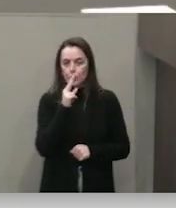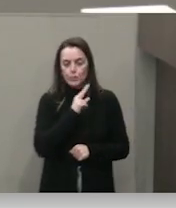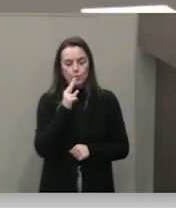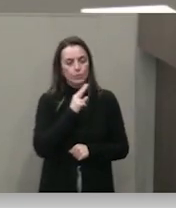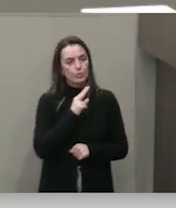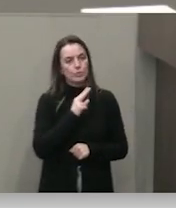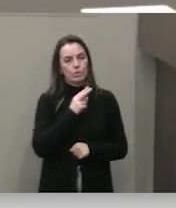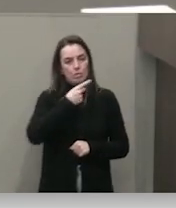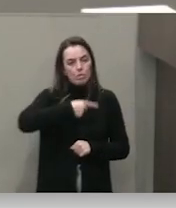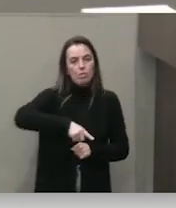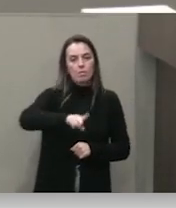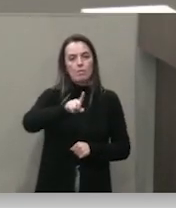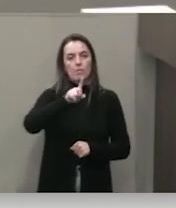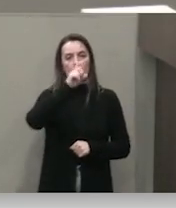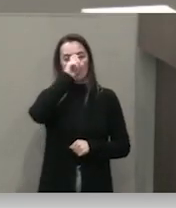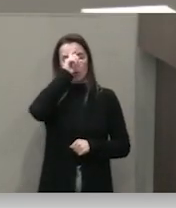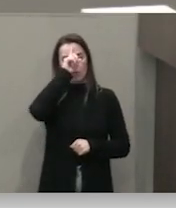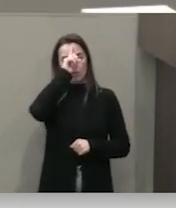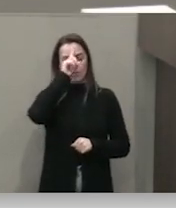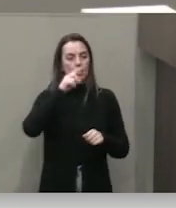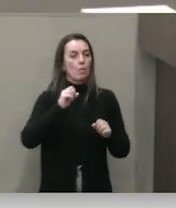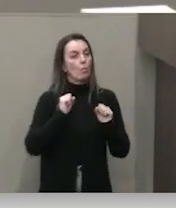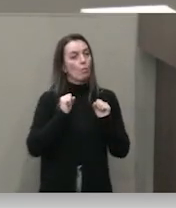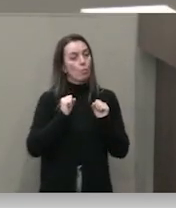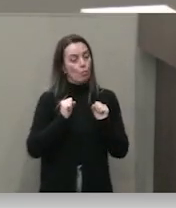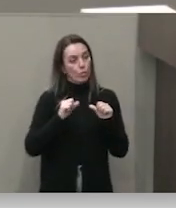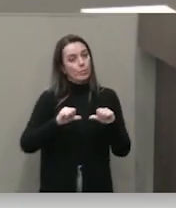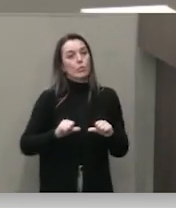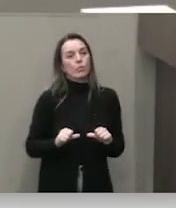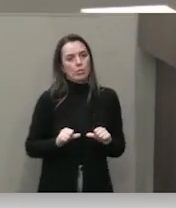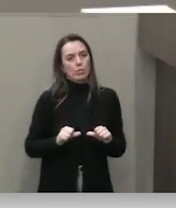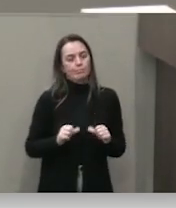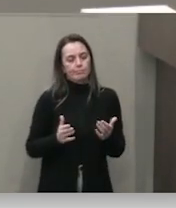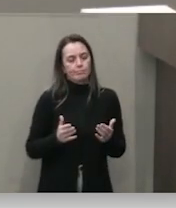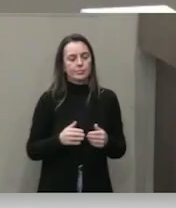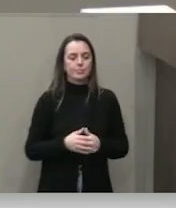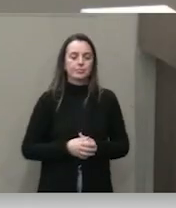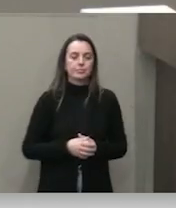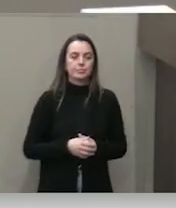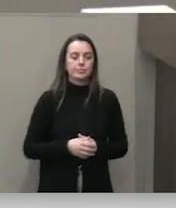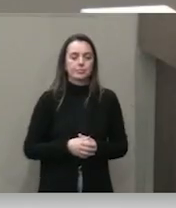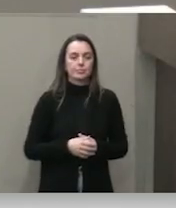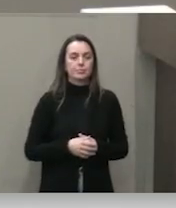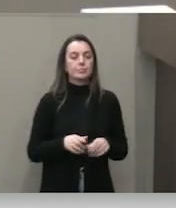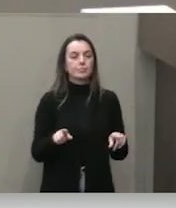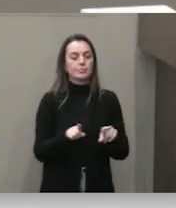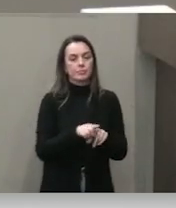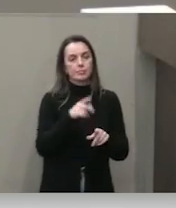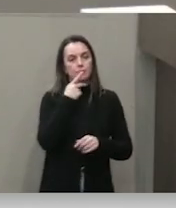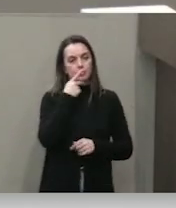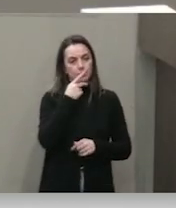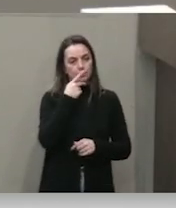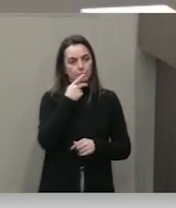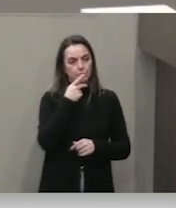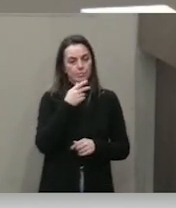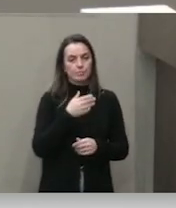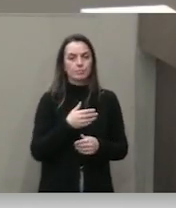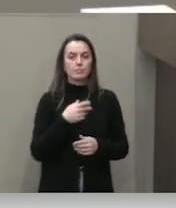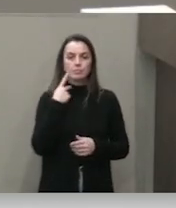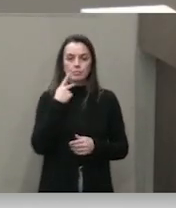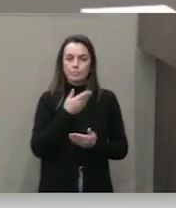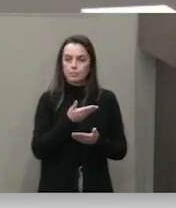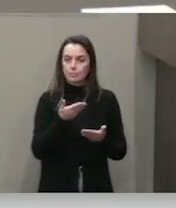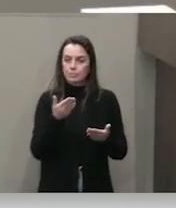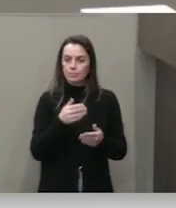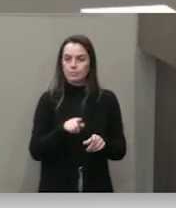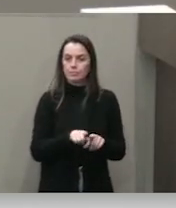né? Porque senão pode acarretar e dar um problema mais sério. E dizer também, vereadores, Carlos Edis e Ari, que está